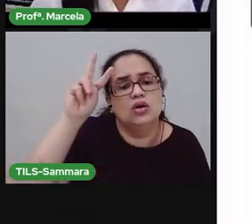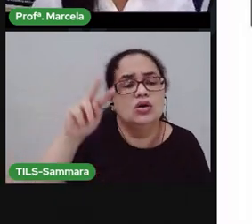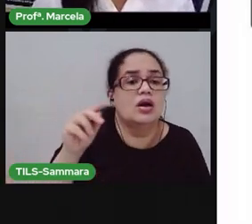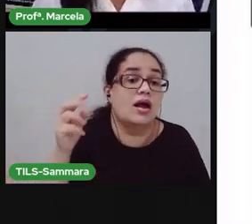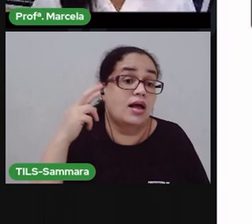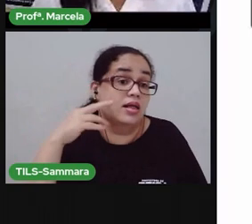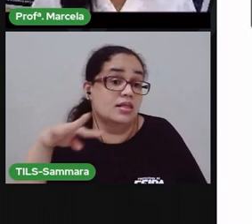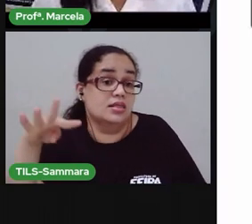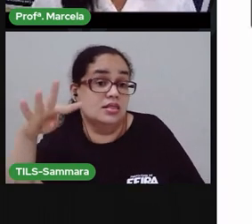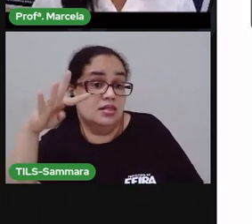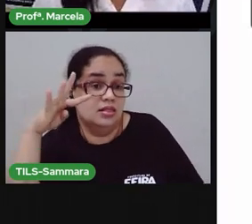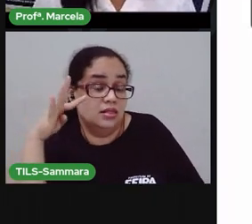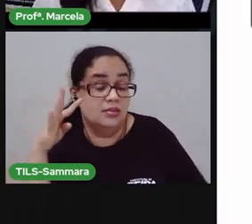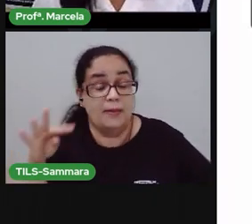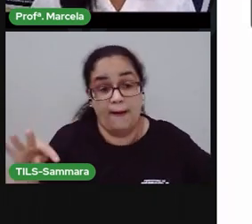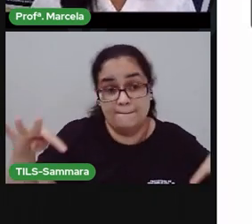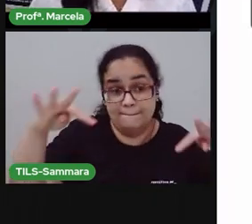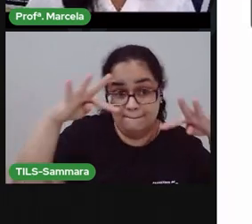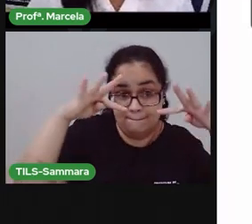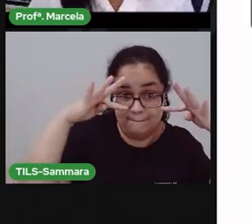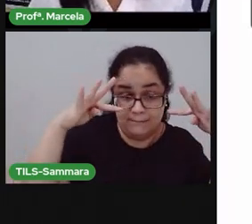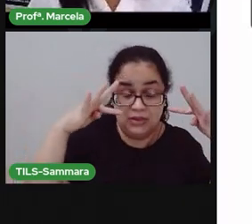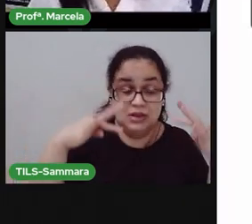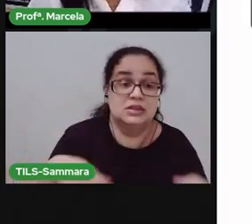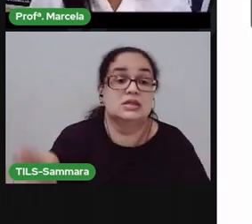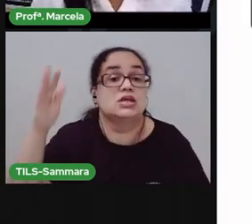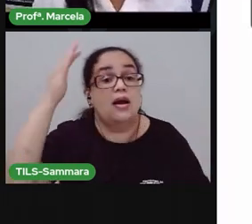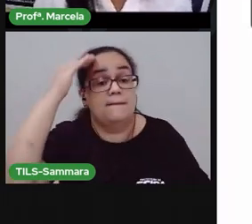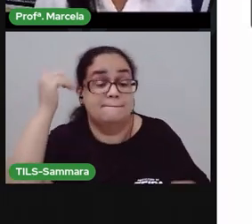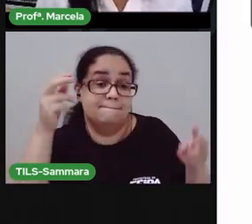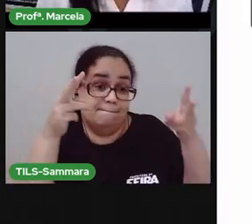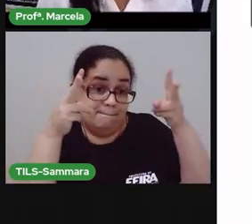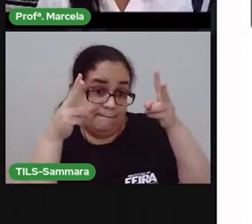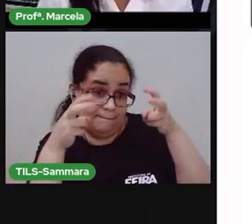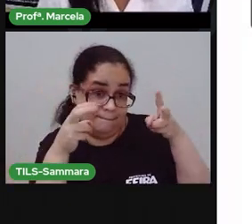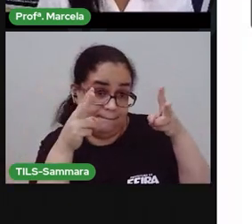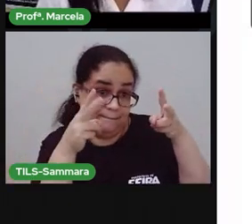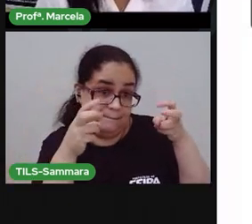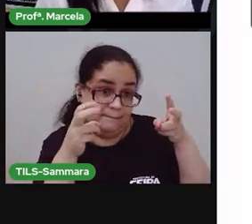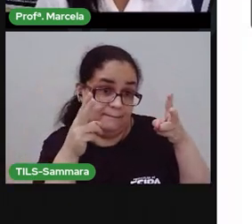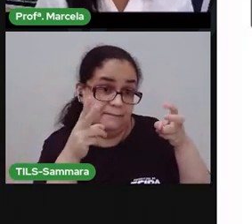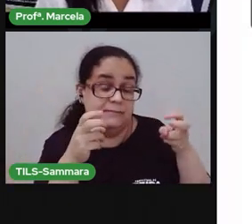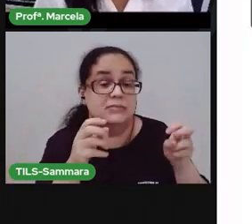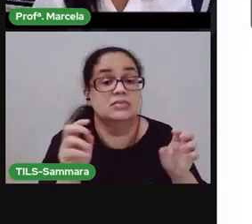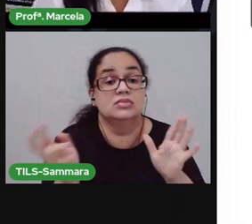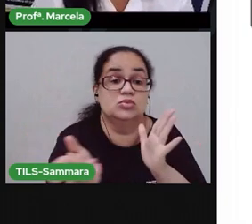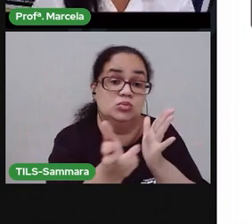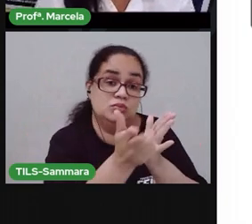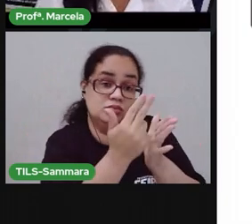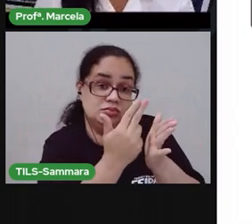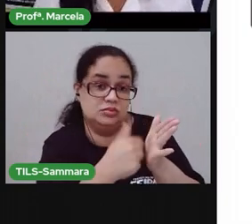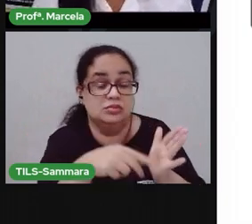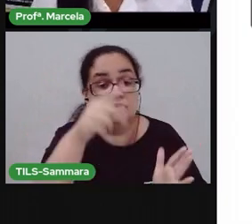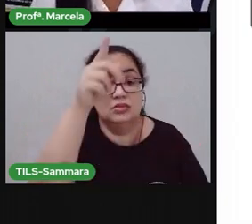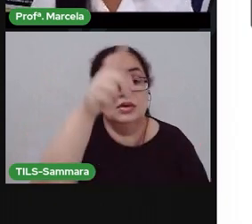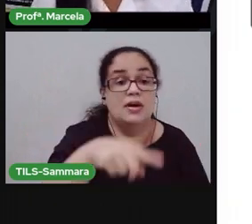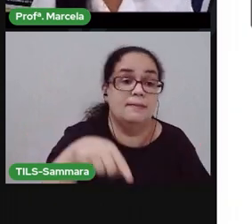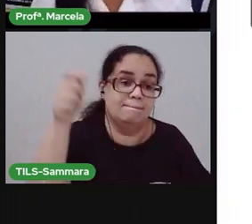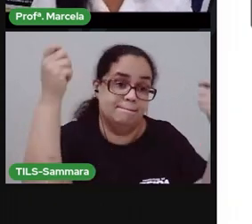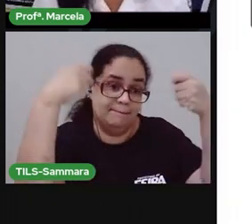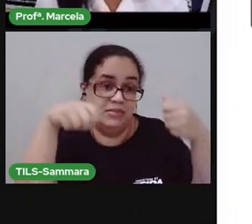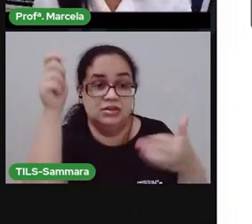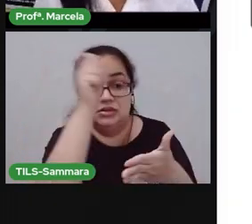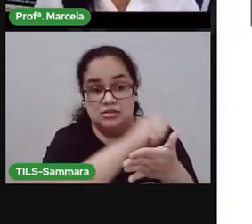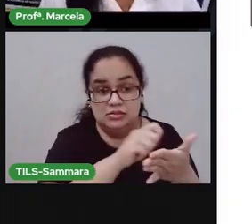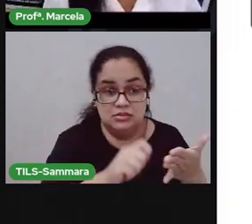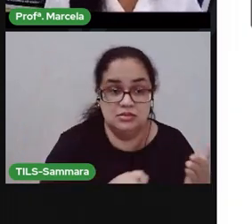atenção, foi atento, foi ágil, já percebeu que algumas dessas imagens aqui que você vai precisar escrever o